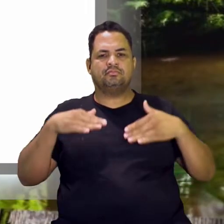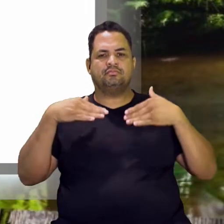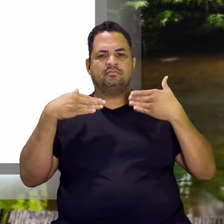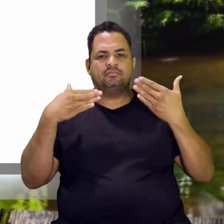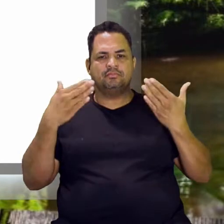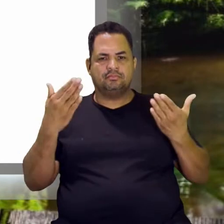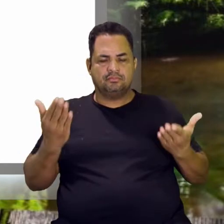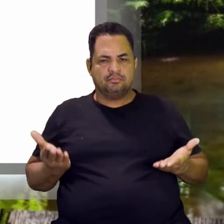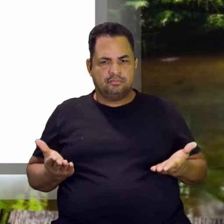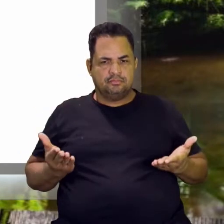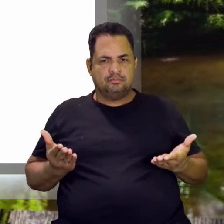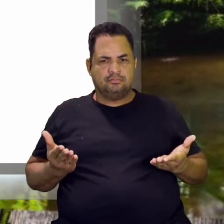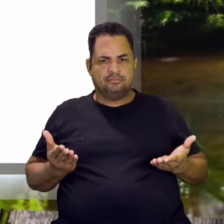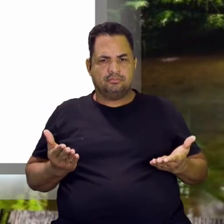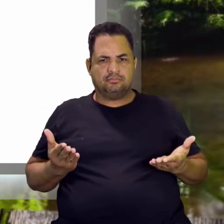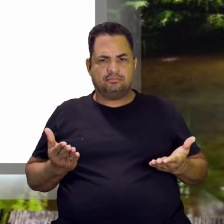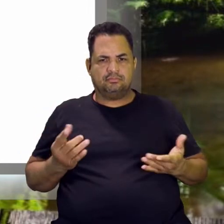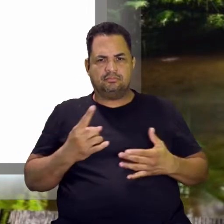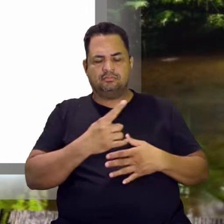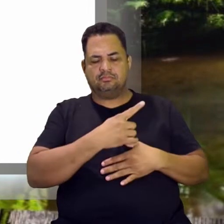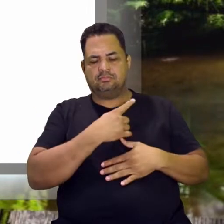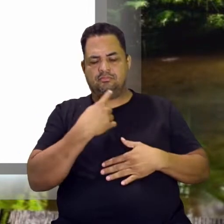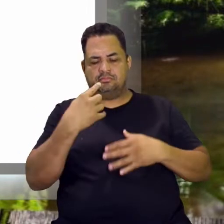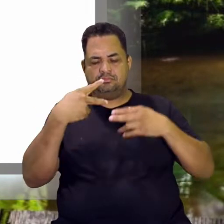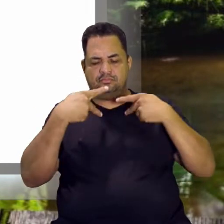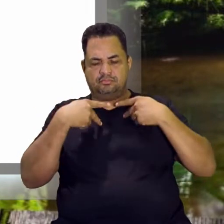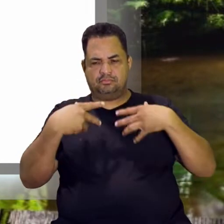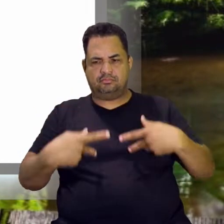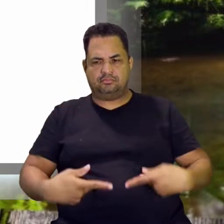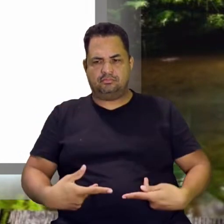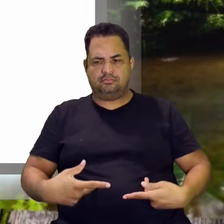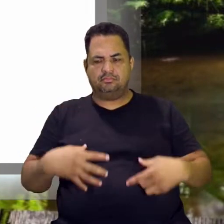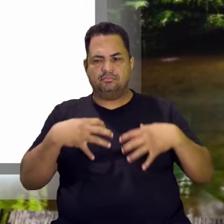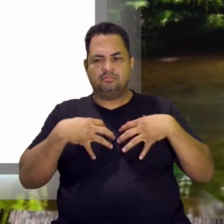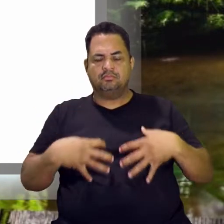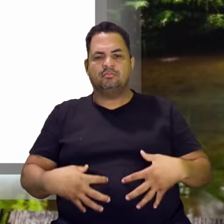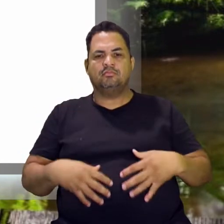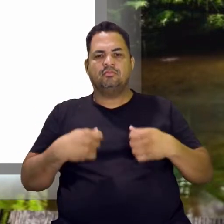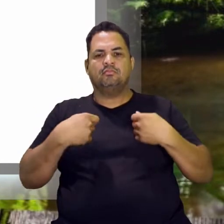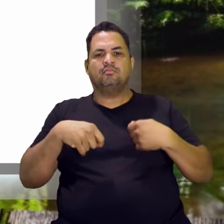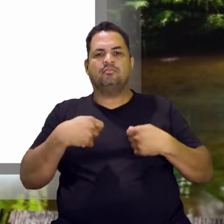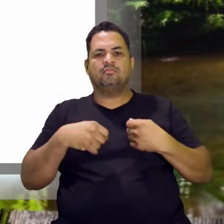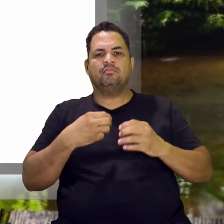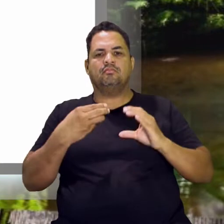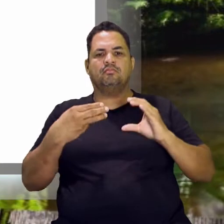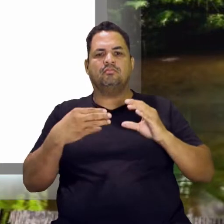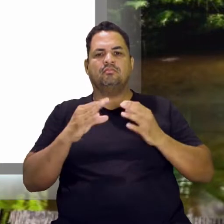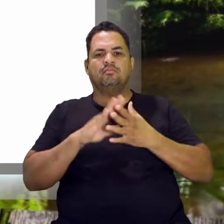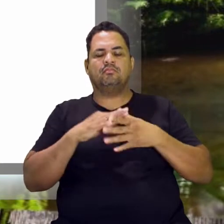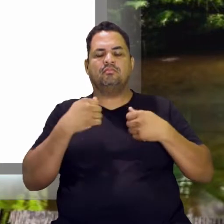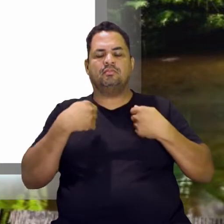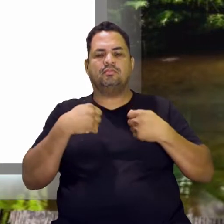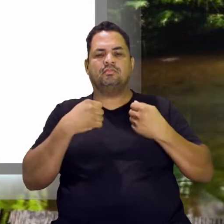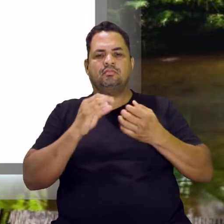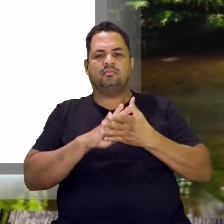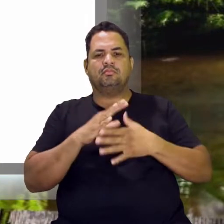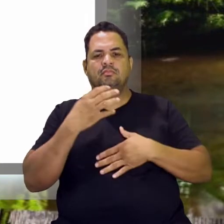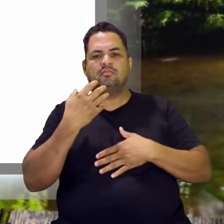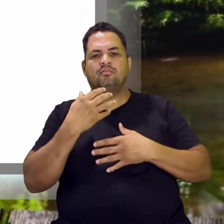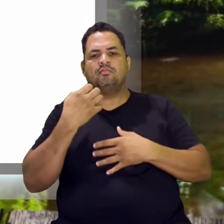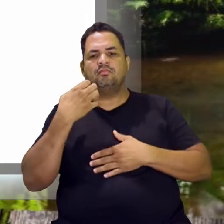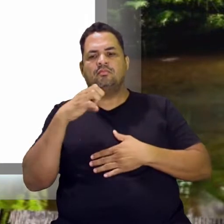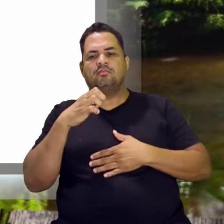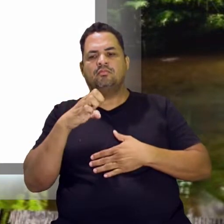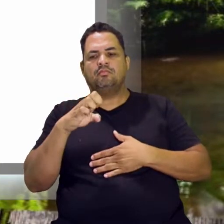Quando o nosso organismo precisa de energia, precisa